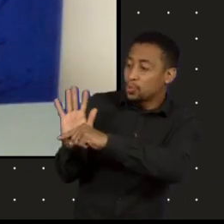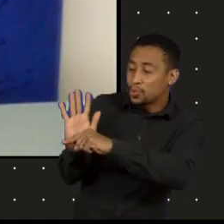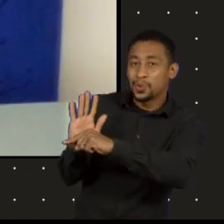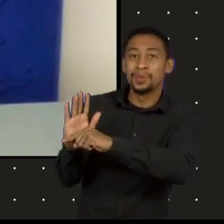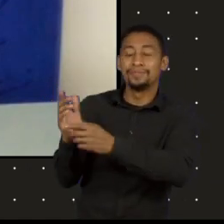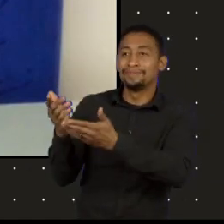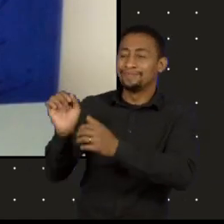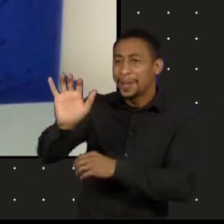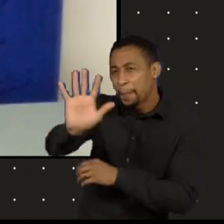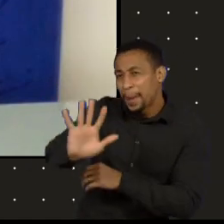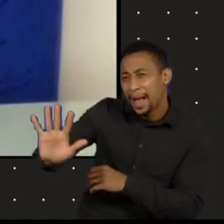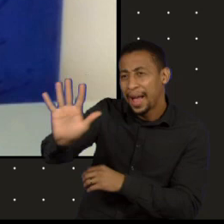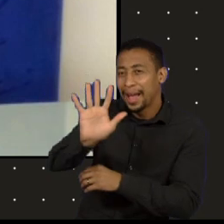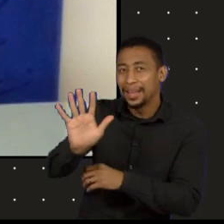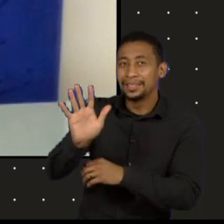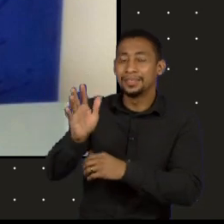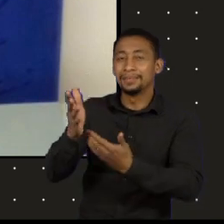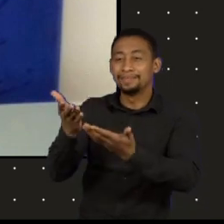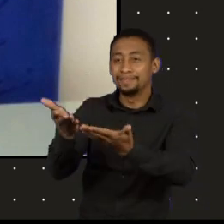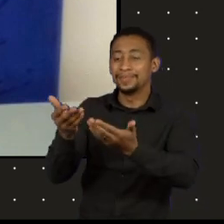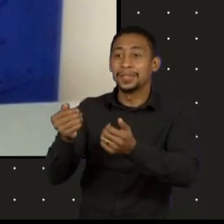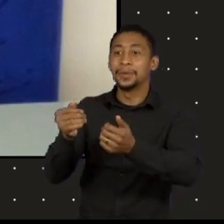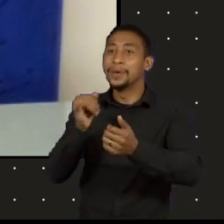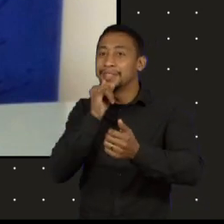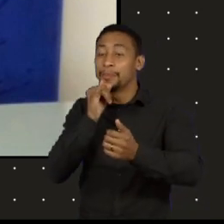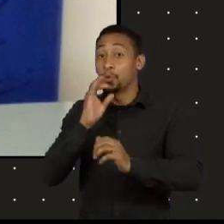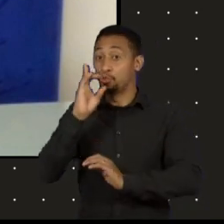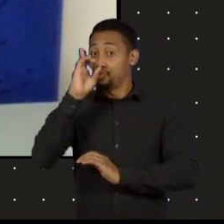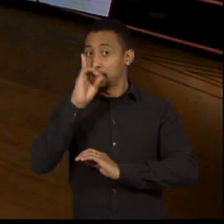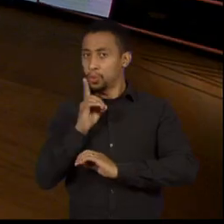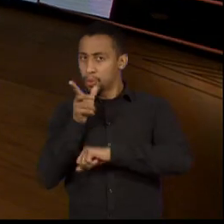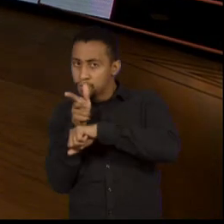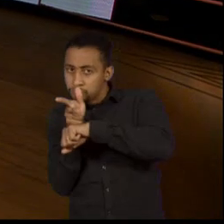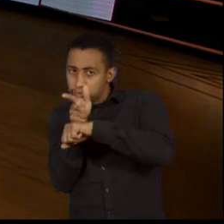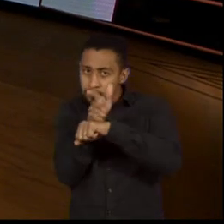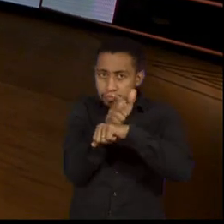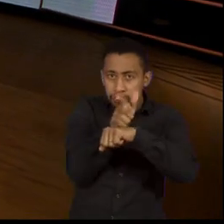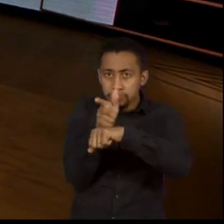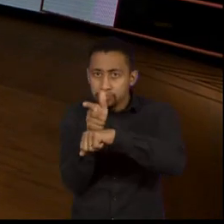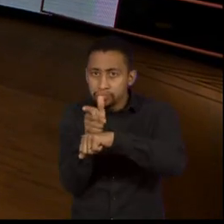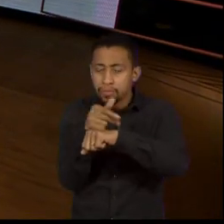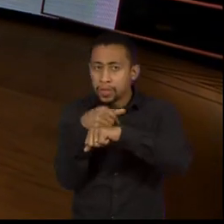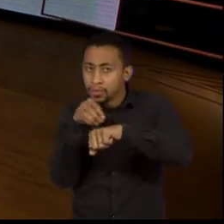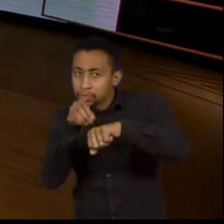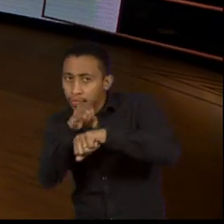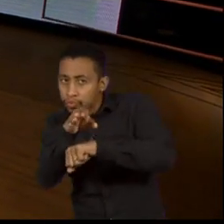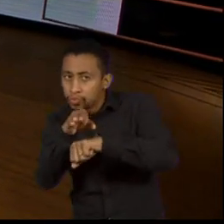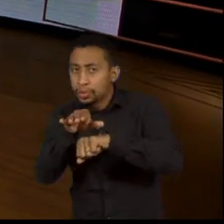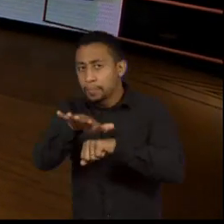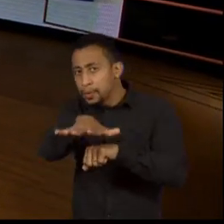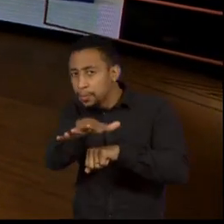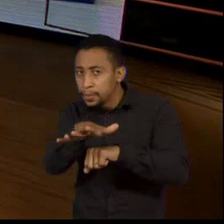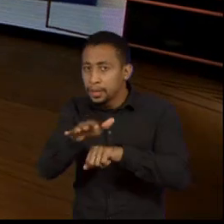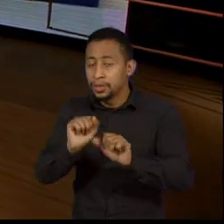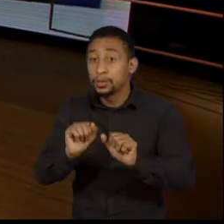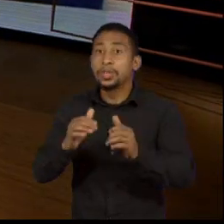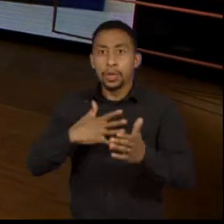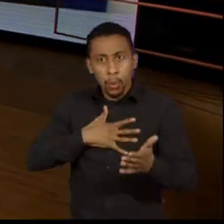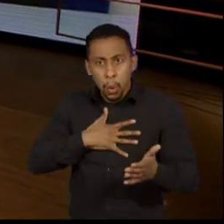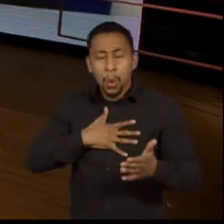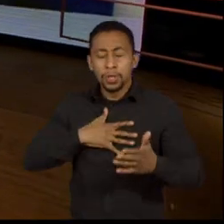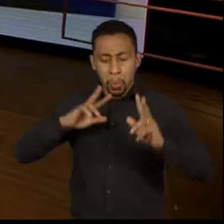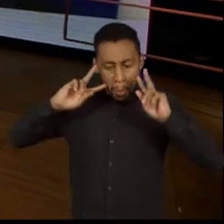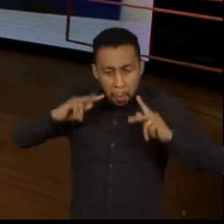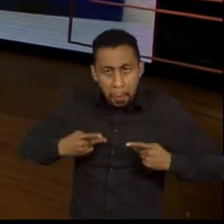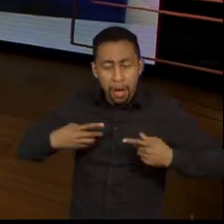com a imagem, com alguém que dirige, sem dizer mais ou menos, com alguém que gosta do elemento humano,